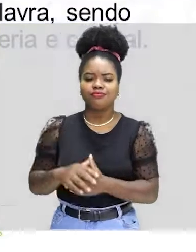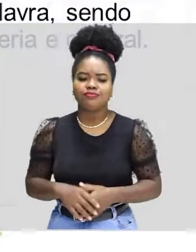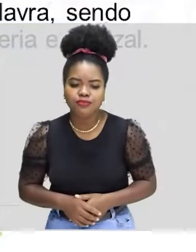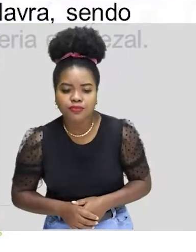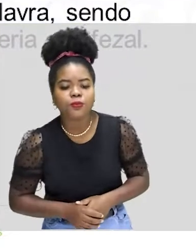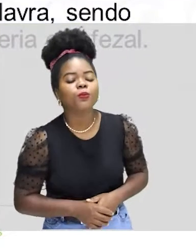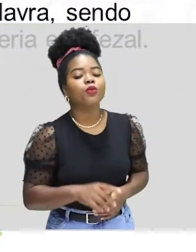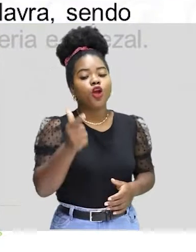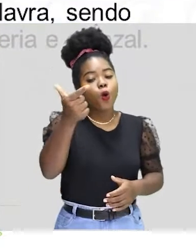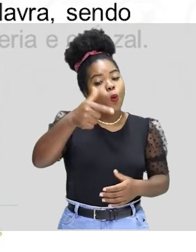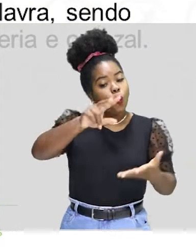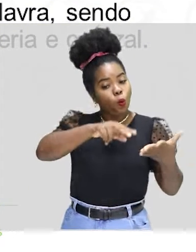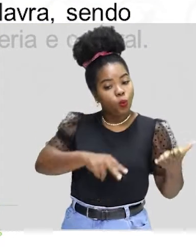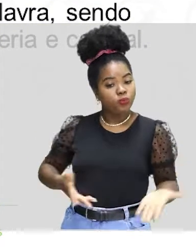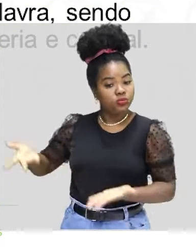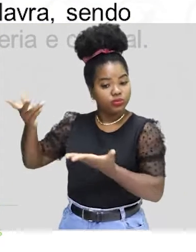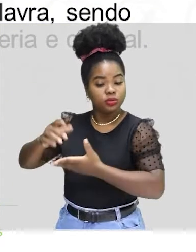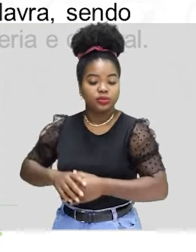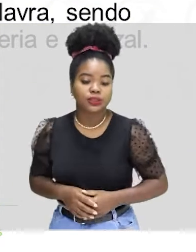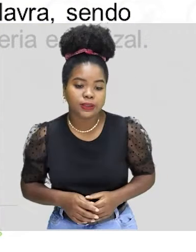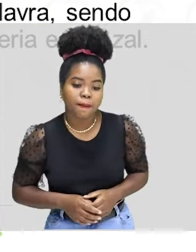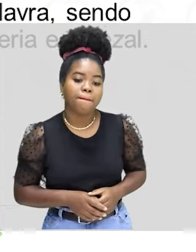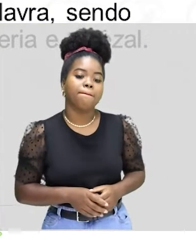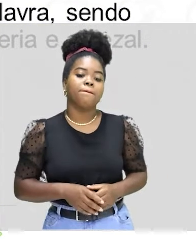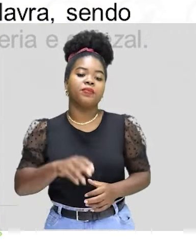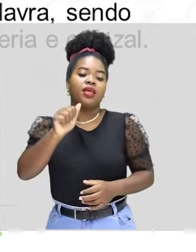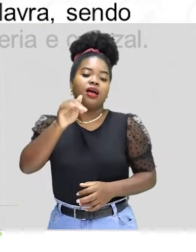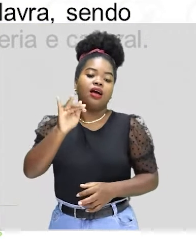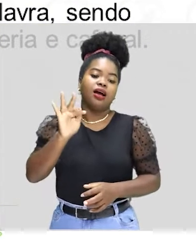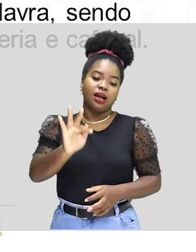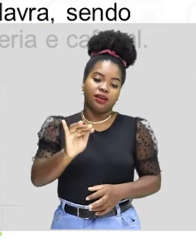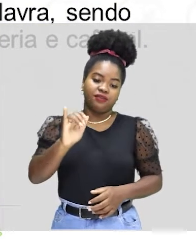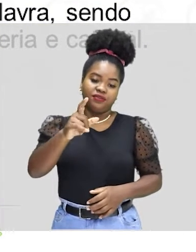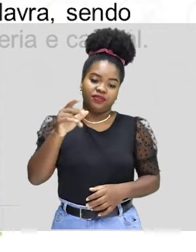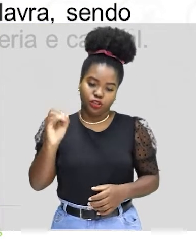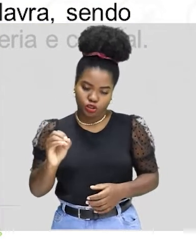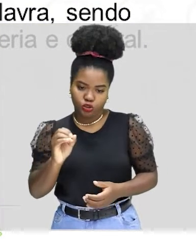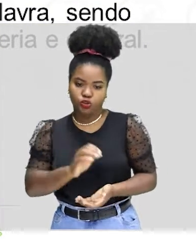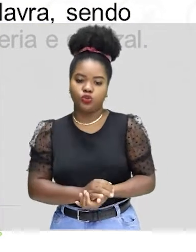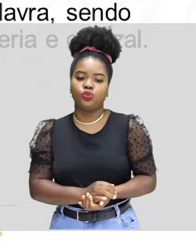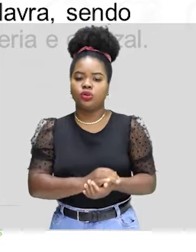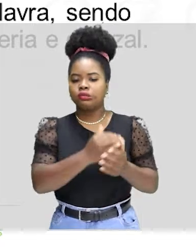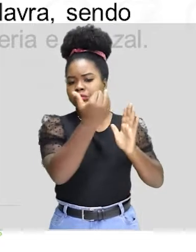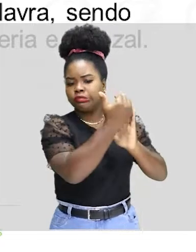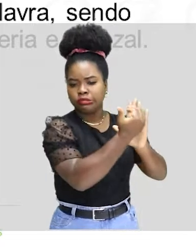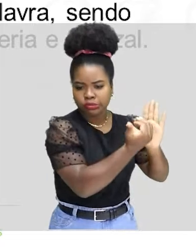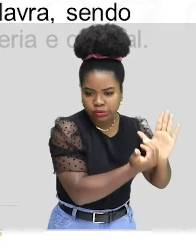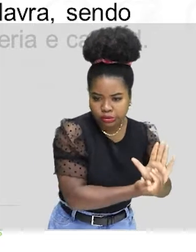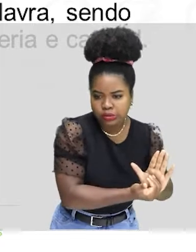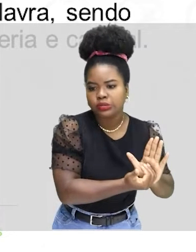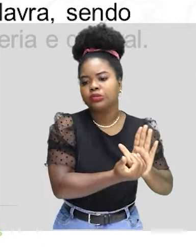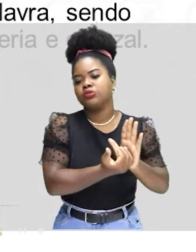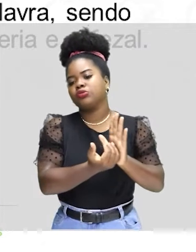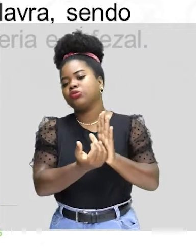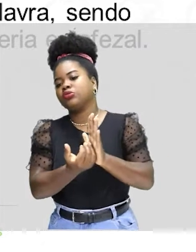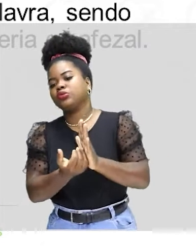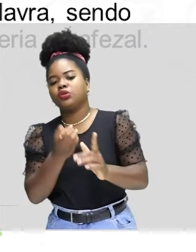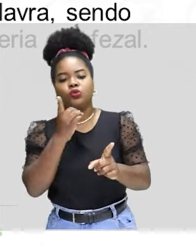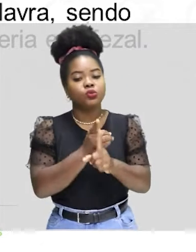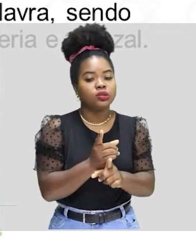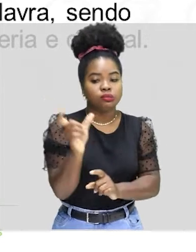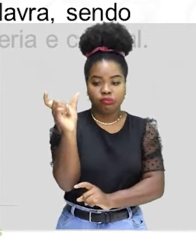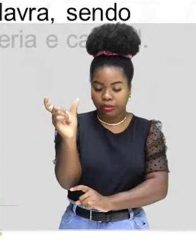Os afixos, olha aí, eu acabei de falar, são classificados de acordo com sua localização na